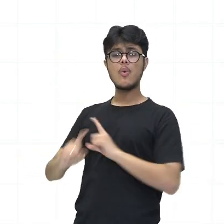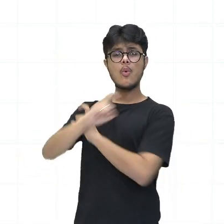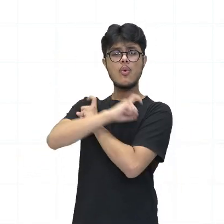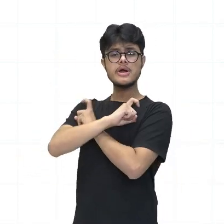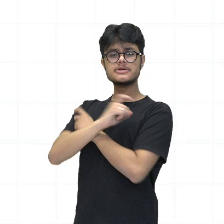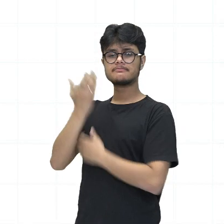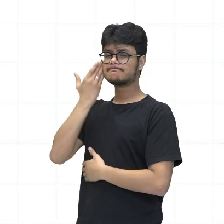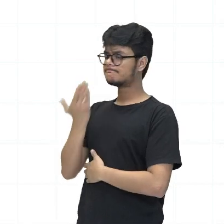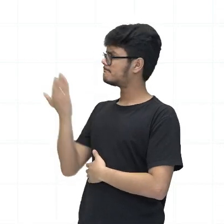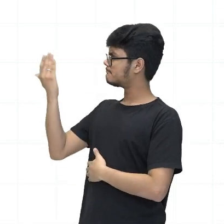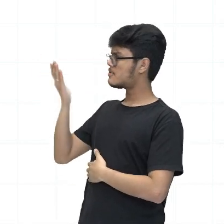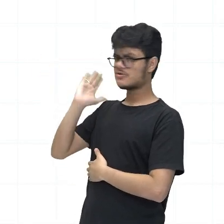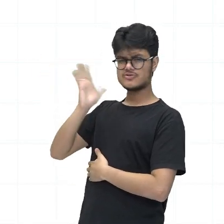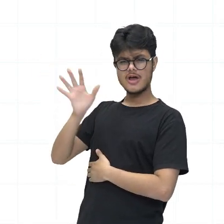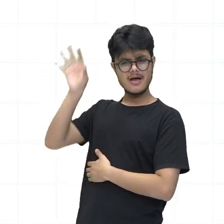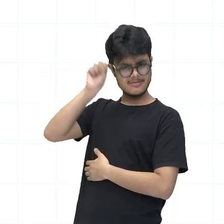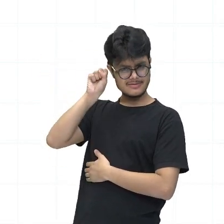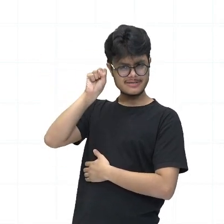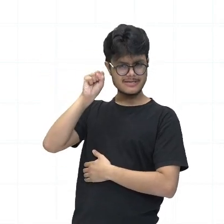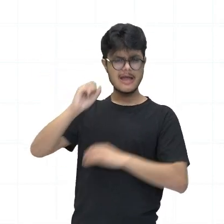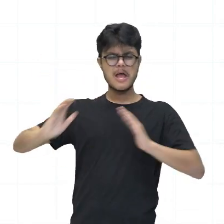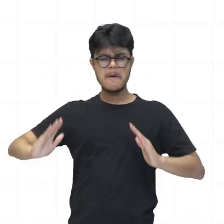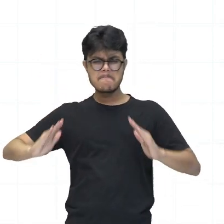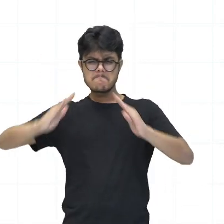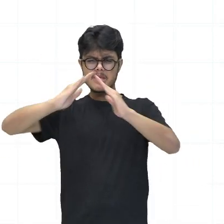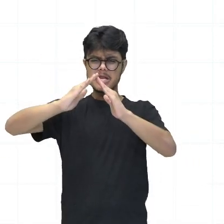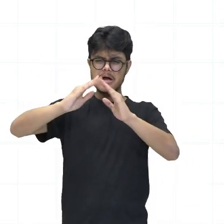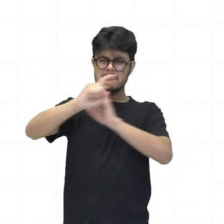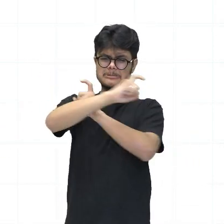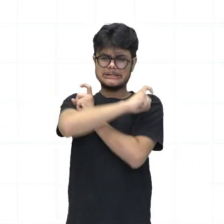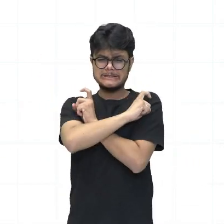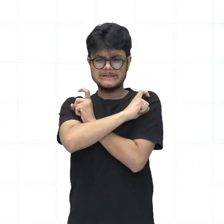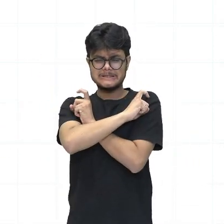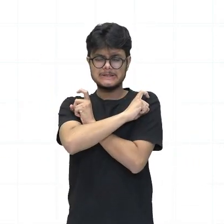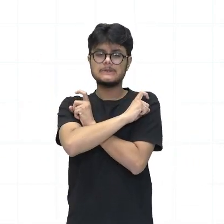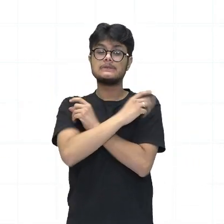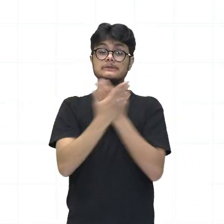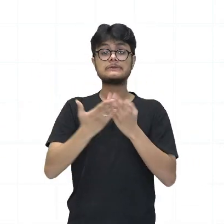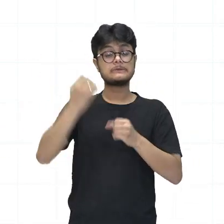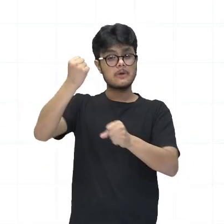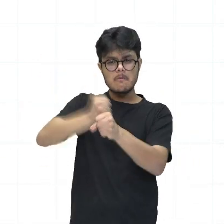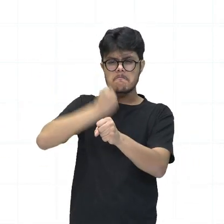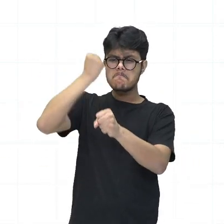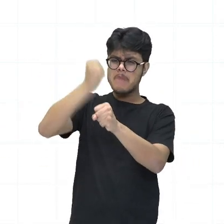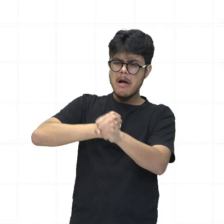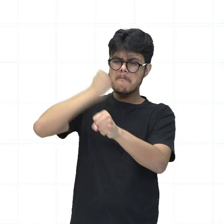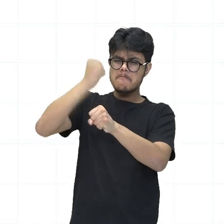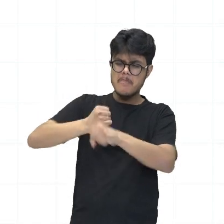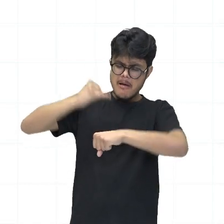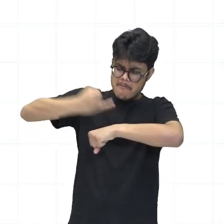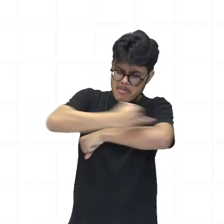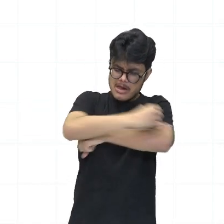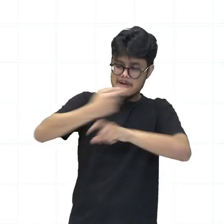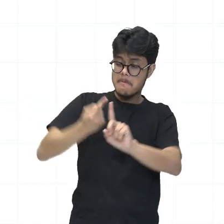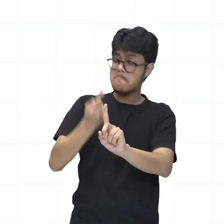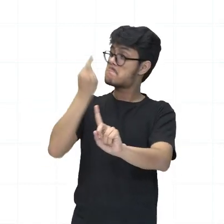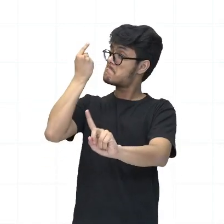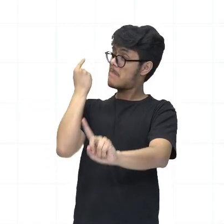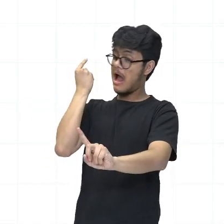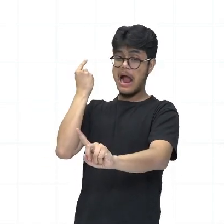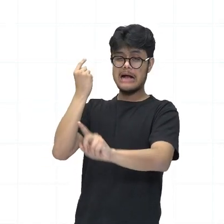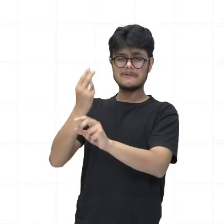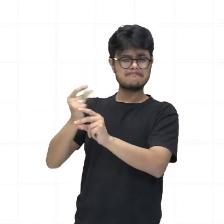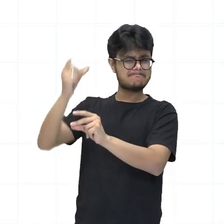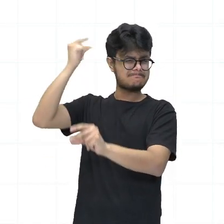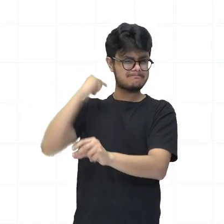já ouviram falar nas pirâmides do Egito? Pois é, as pirâmides do Egito elas foram construídas há muitos anos atrás, né? E na